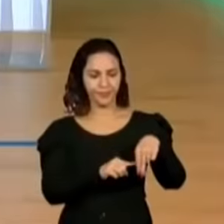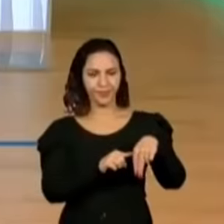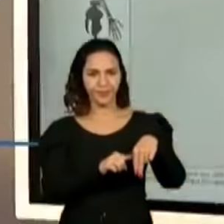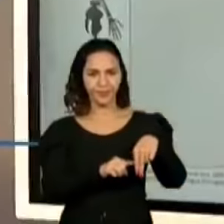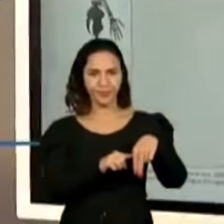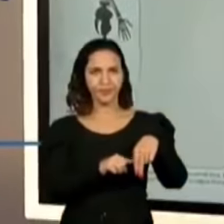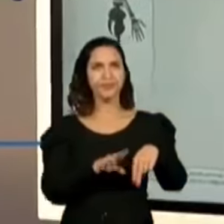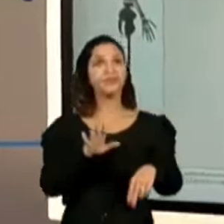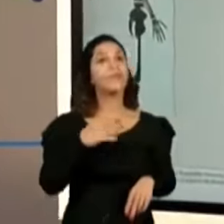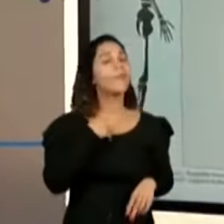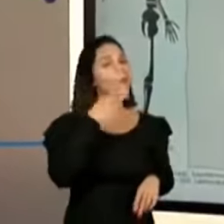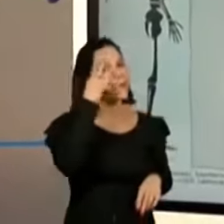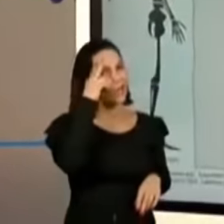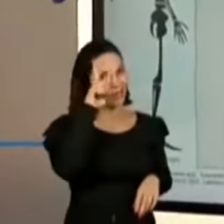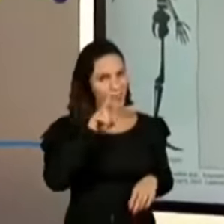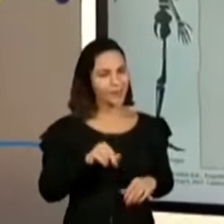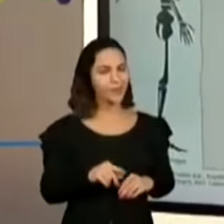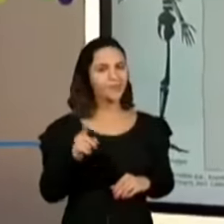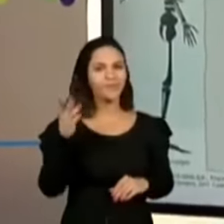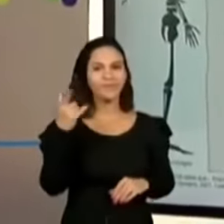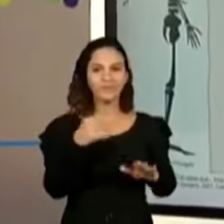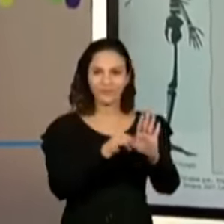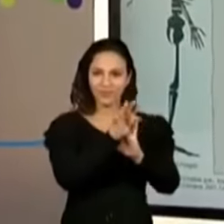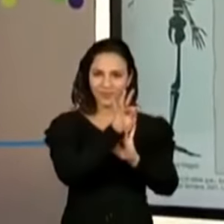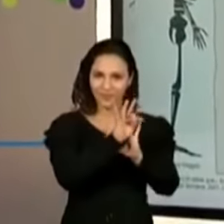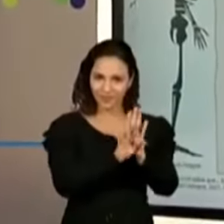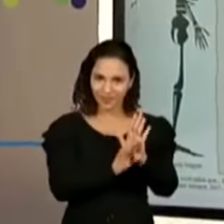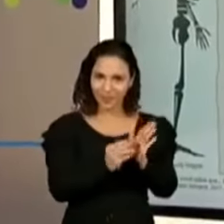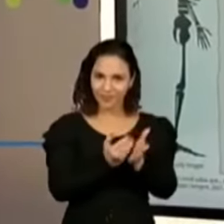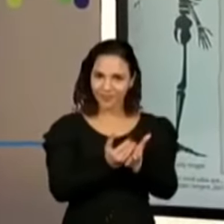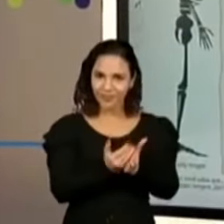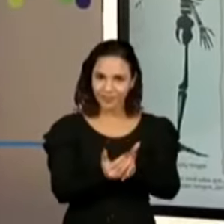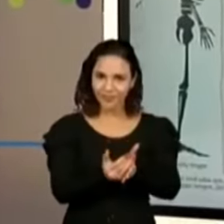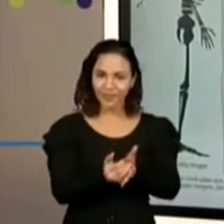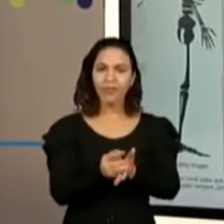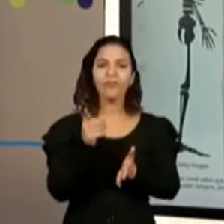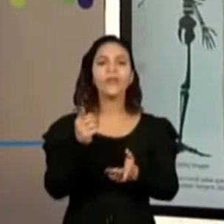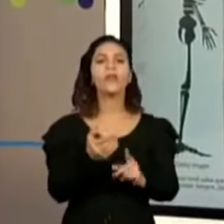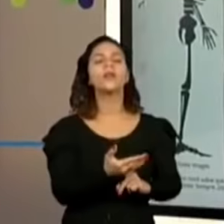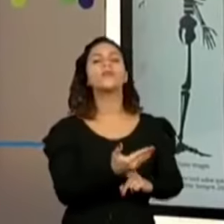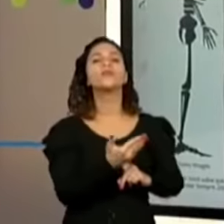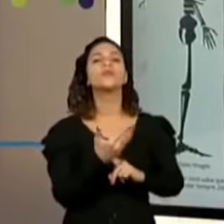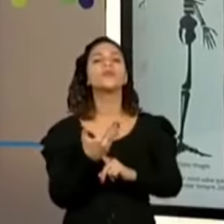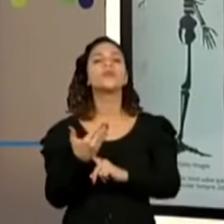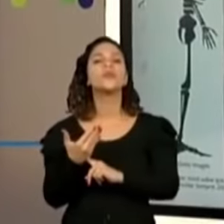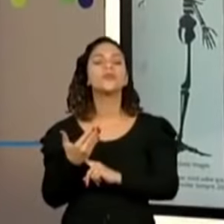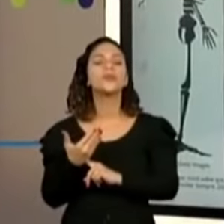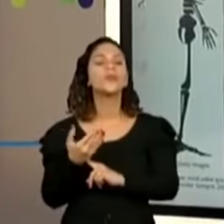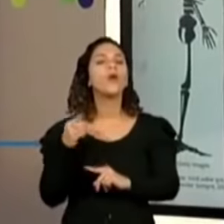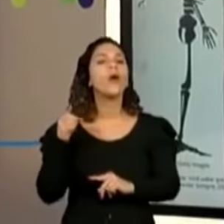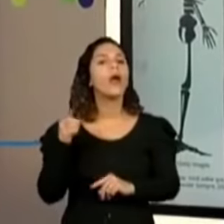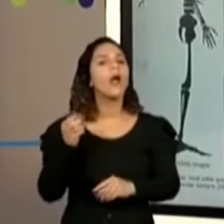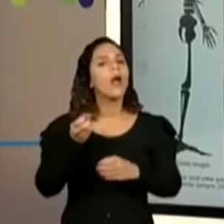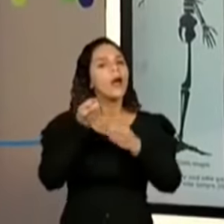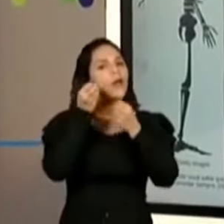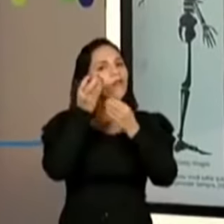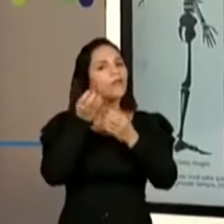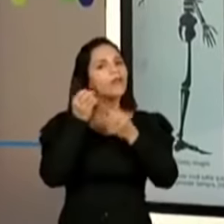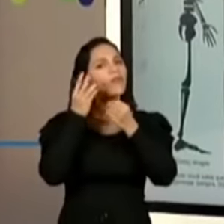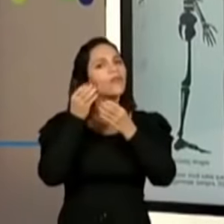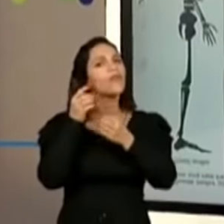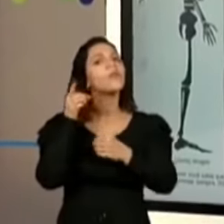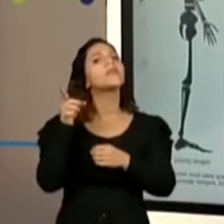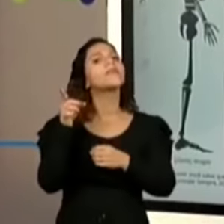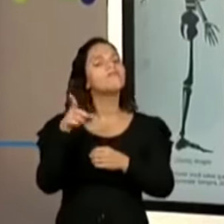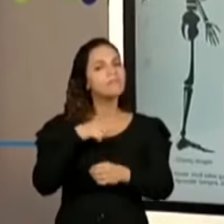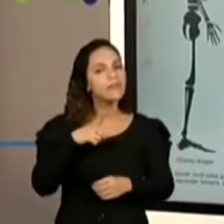Eu lembrei que no início do texto, nos foi apresentado por meio da leitura, que essa informação estaria